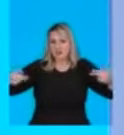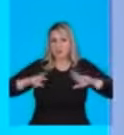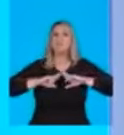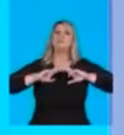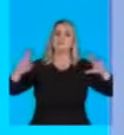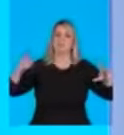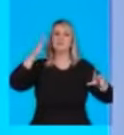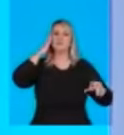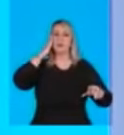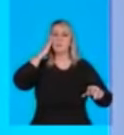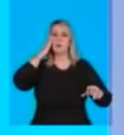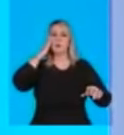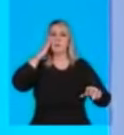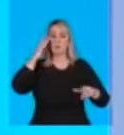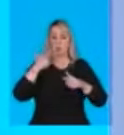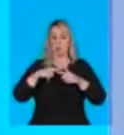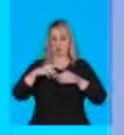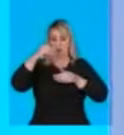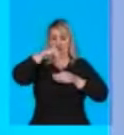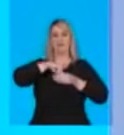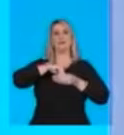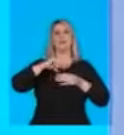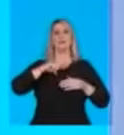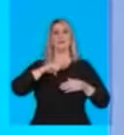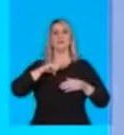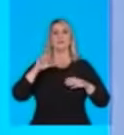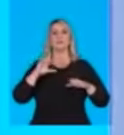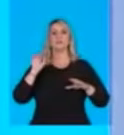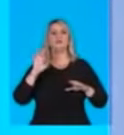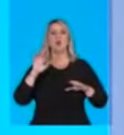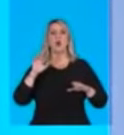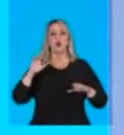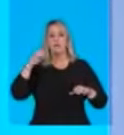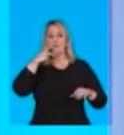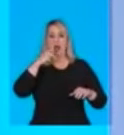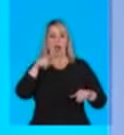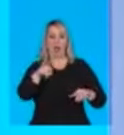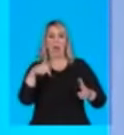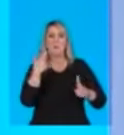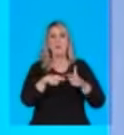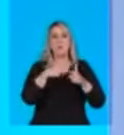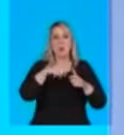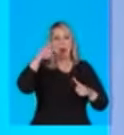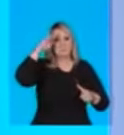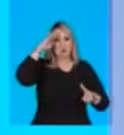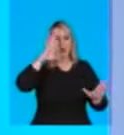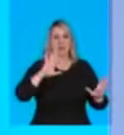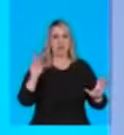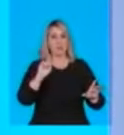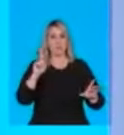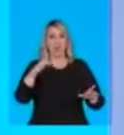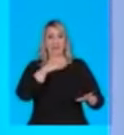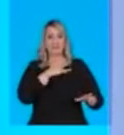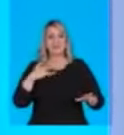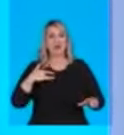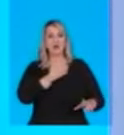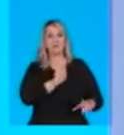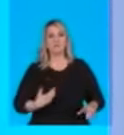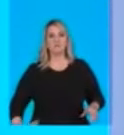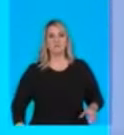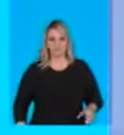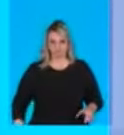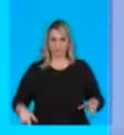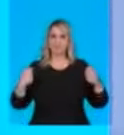diferenciadas do seu efeito mas em todas elas o que a gente não pode é tratar como caso de polícia a gente tem que tratar como um caso de saúde pública ter